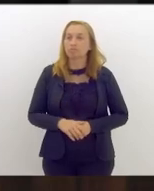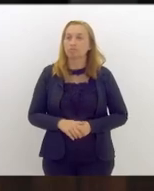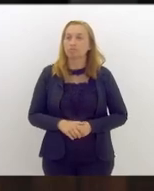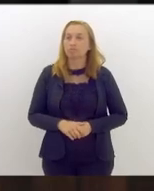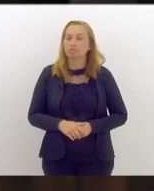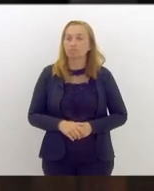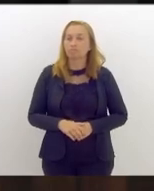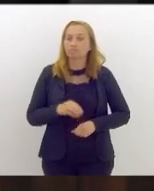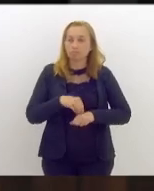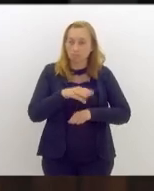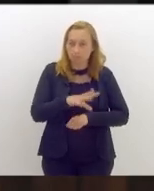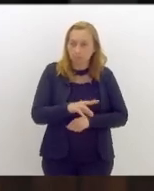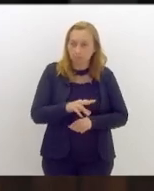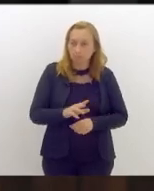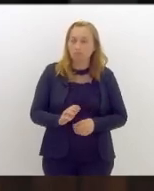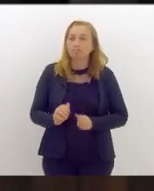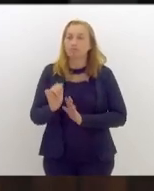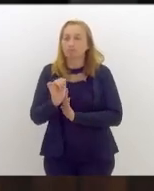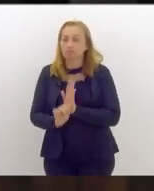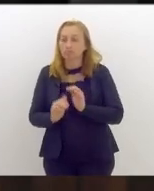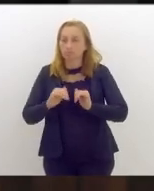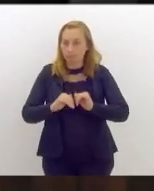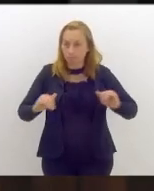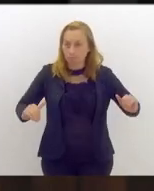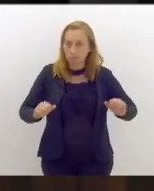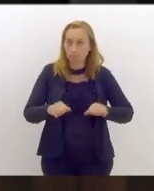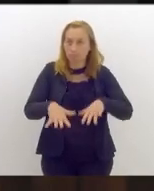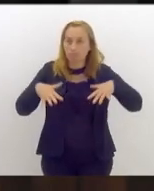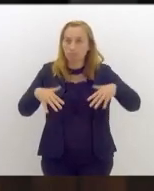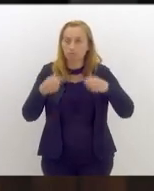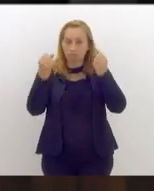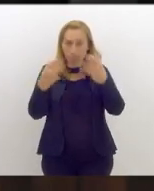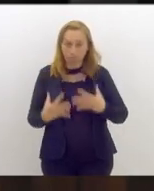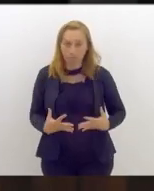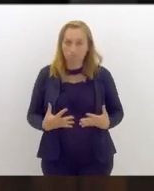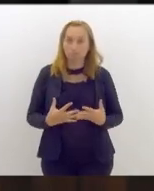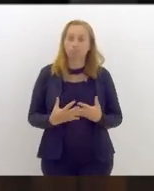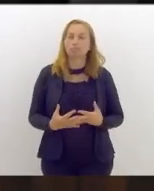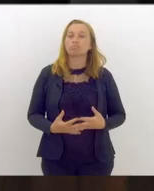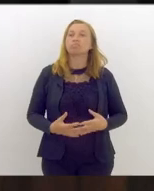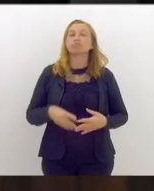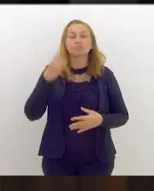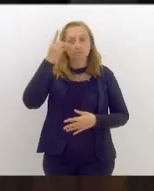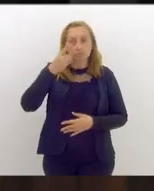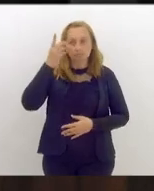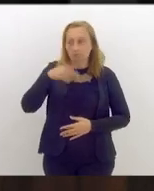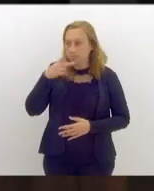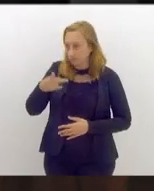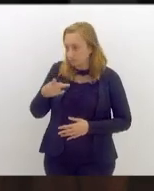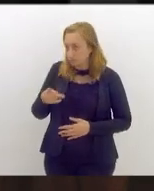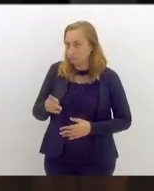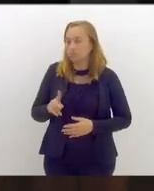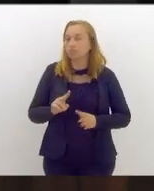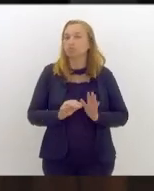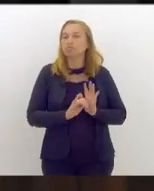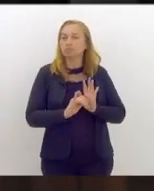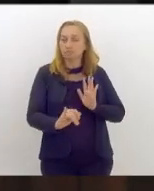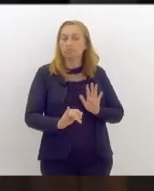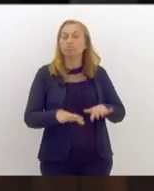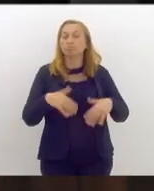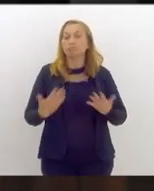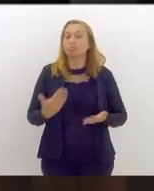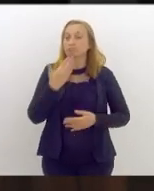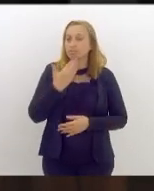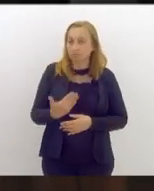um destaque um relatório separada no plenário Então já ficou Claro e seguramente como adaptada falou e esse relatório foi publicado então